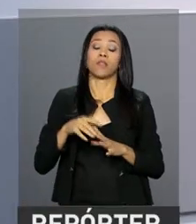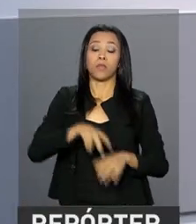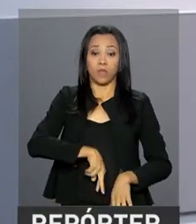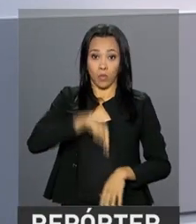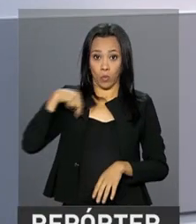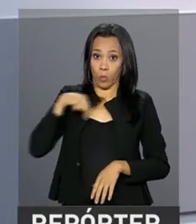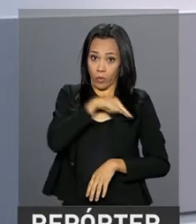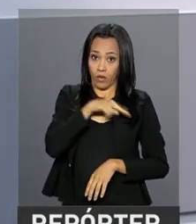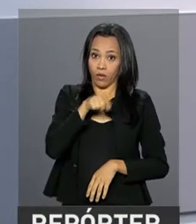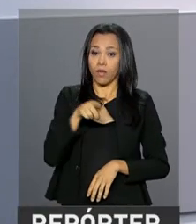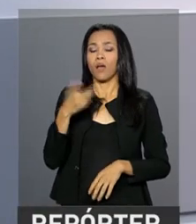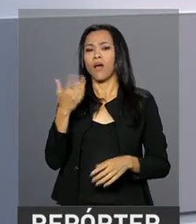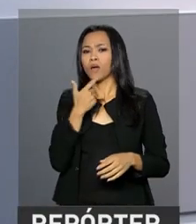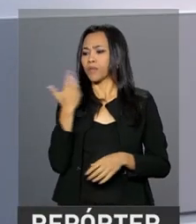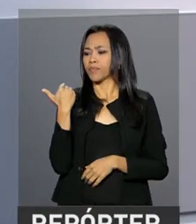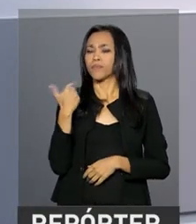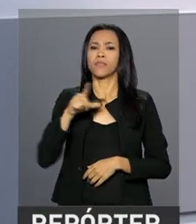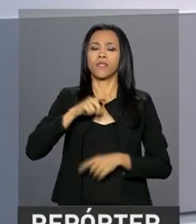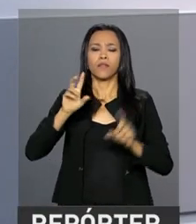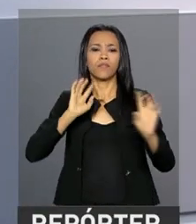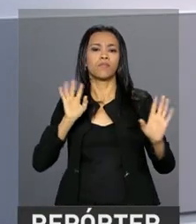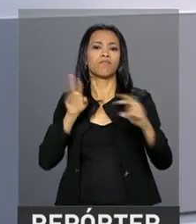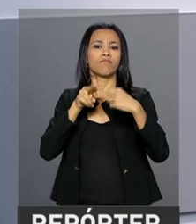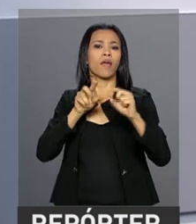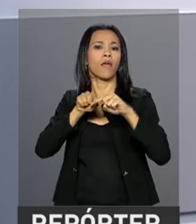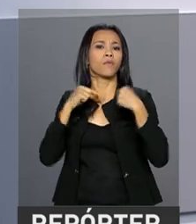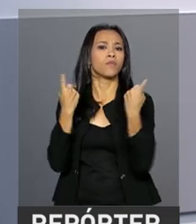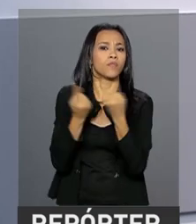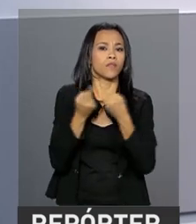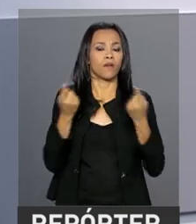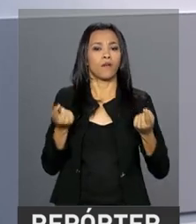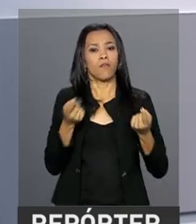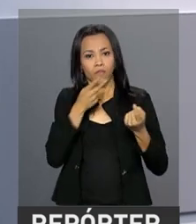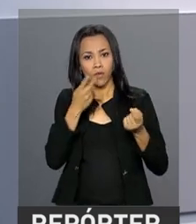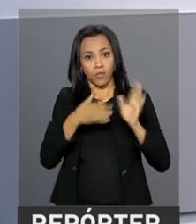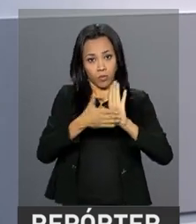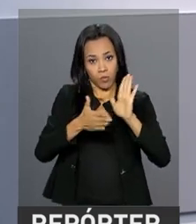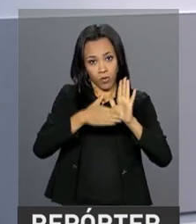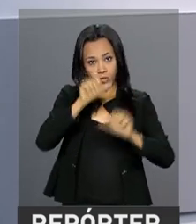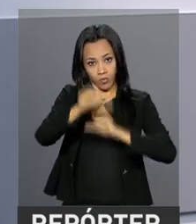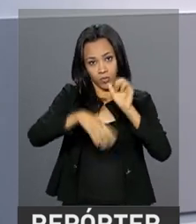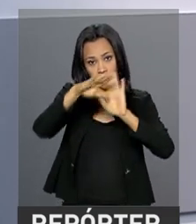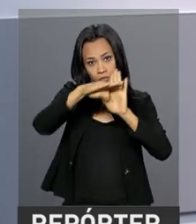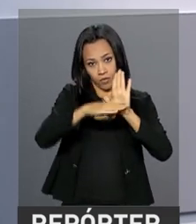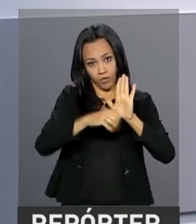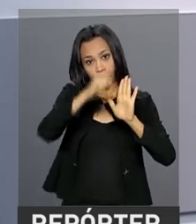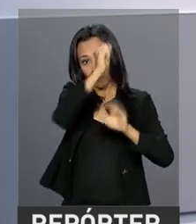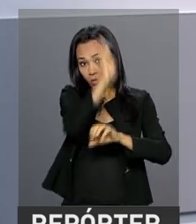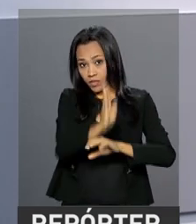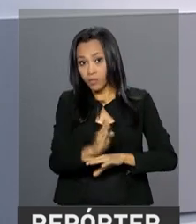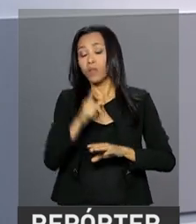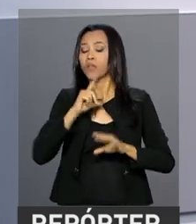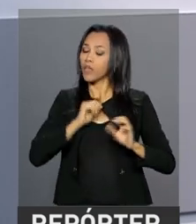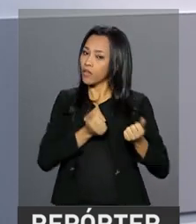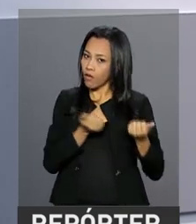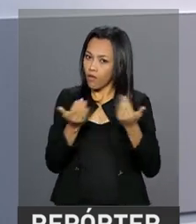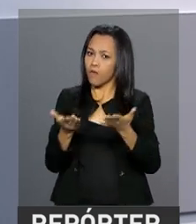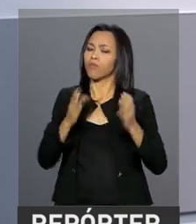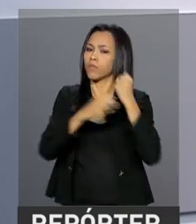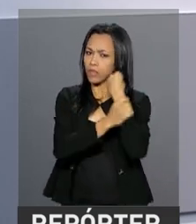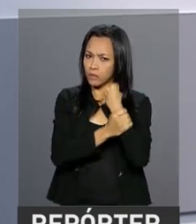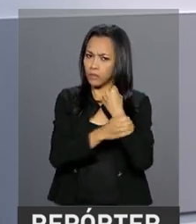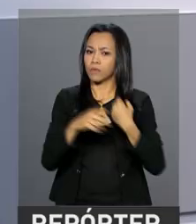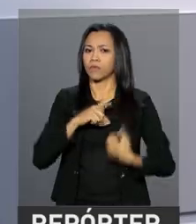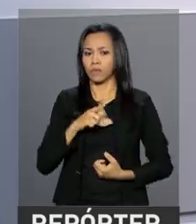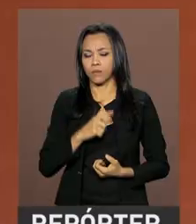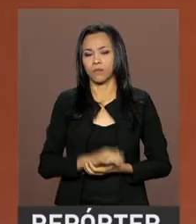se reuniu com empresários noruegueses ele falou das reformas em curso no país e disse que o Brasil oferece segurança aos